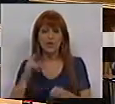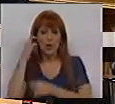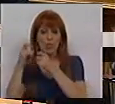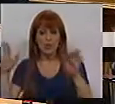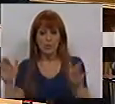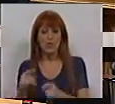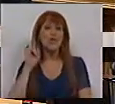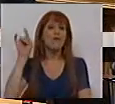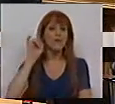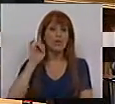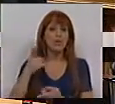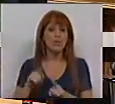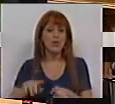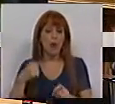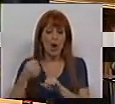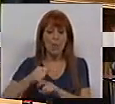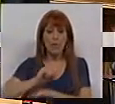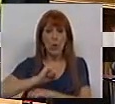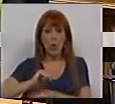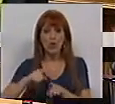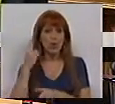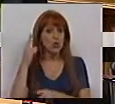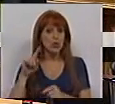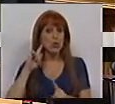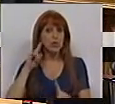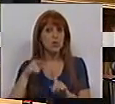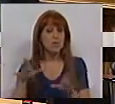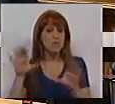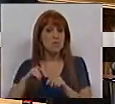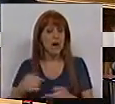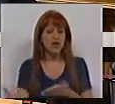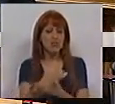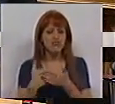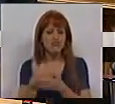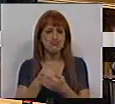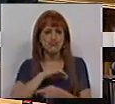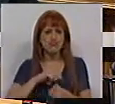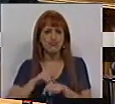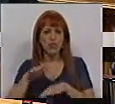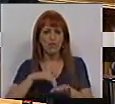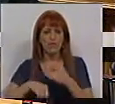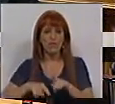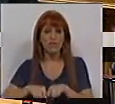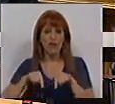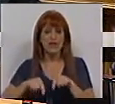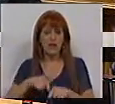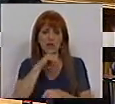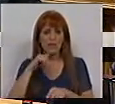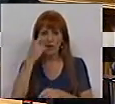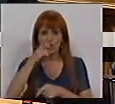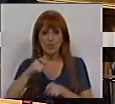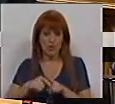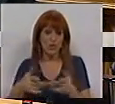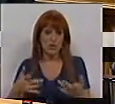procura é fundamental para combater um dos negócios mais lucrativos do mundo que se faz à custa do sofrimento